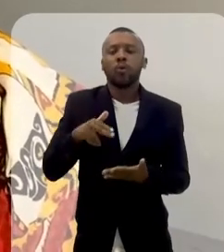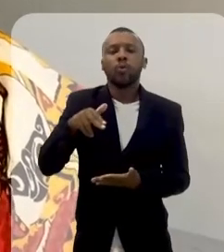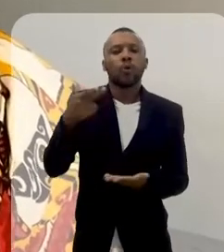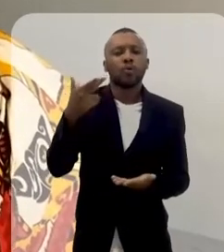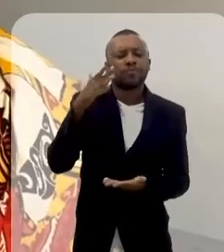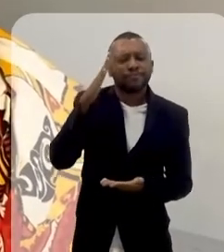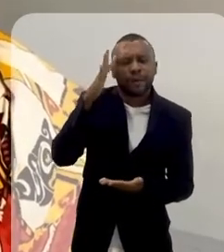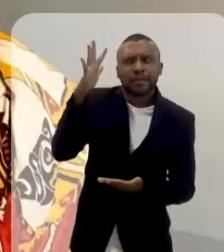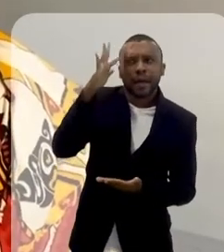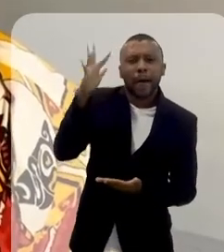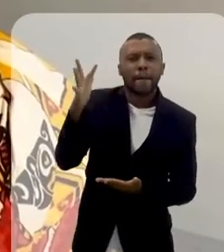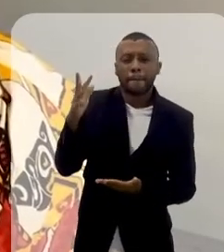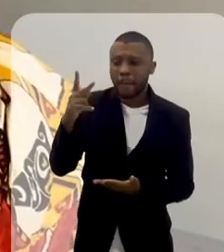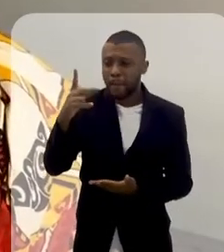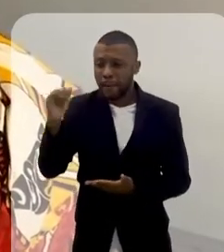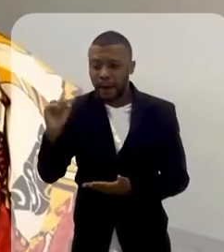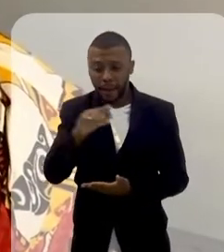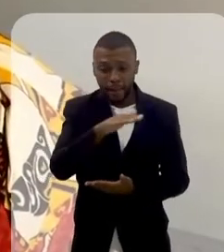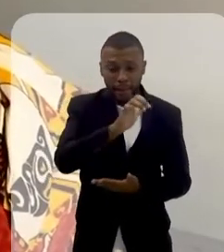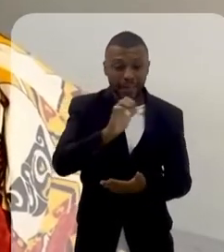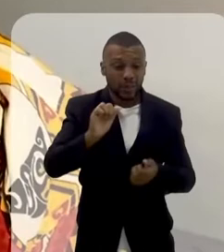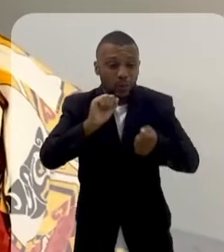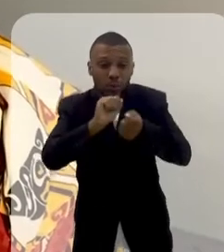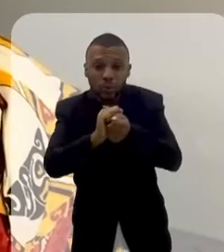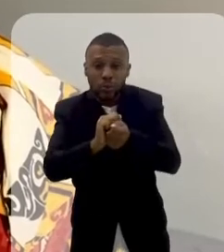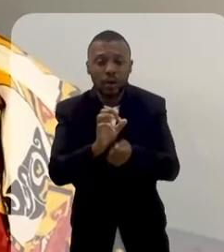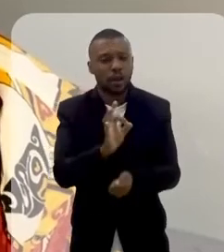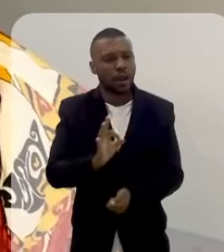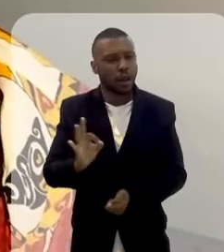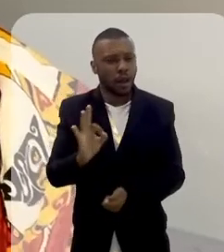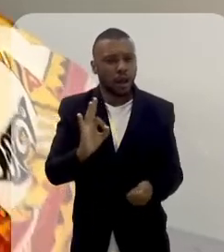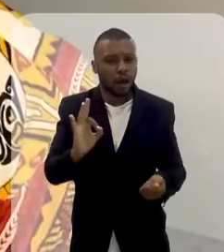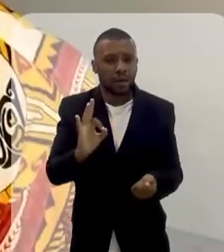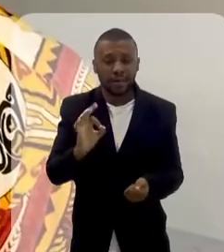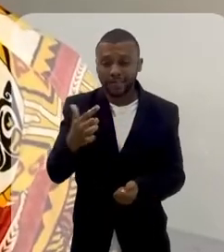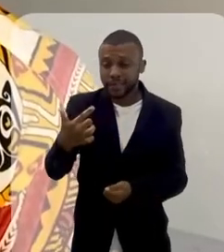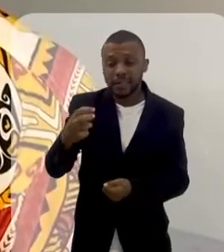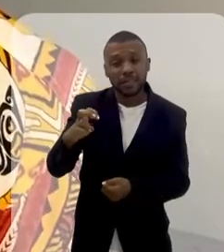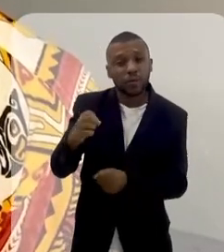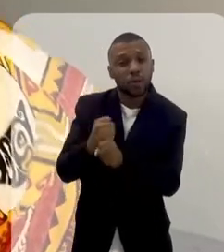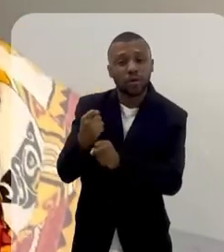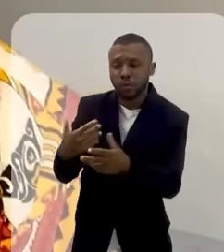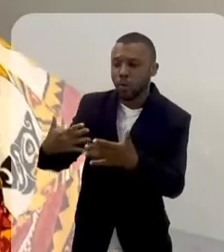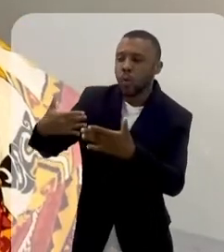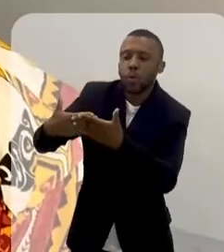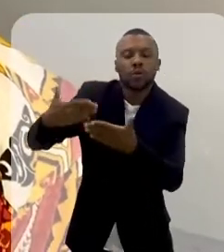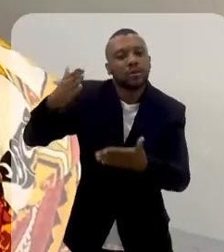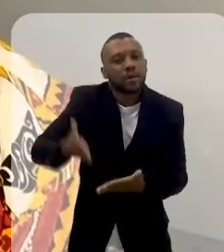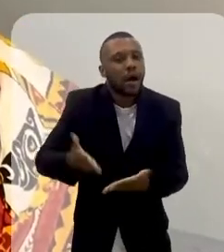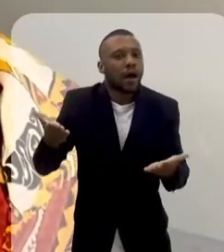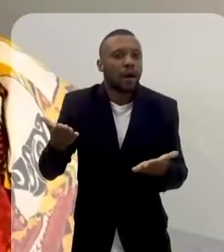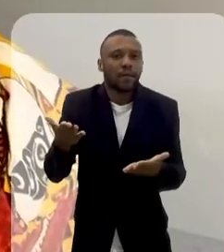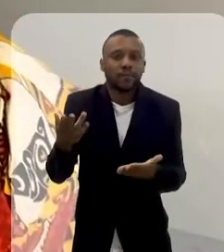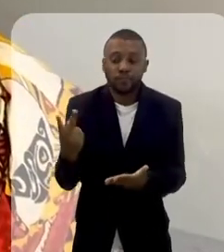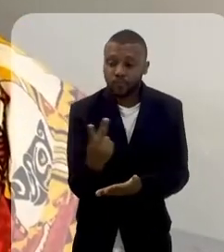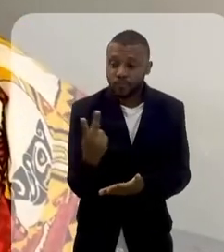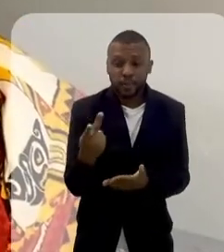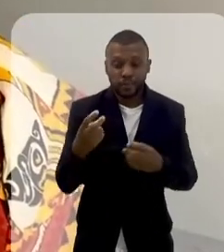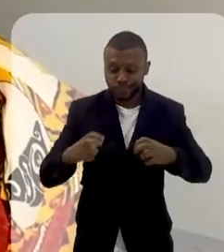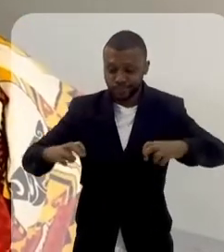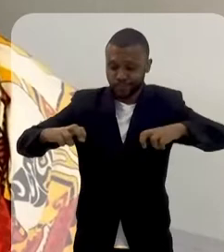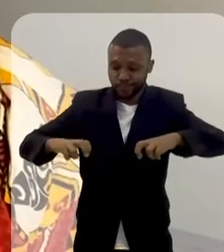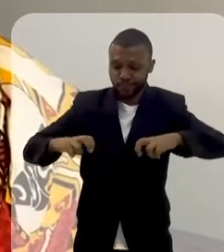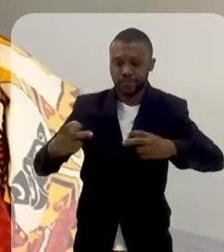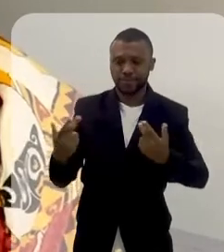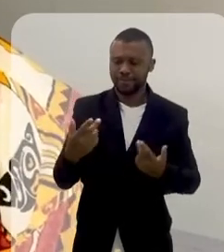consigo imaginar o meu pai e a minha mãe juntas, né? É uma coisa que já tem 25 anos, então, assim, quando eles estão